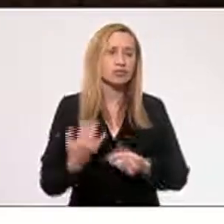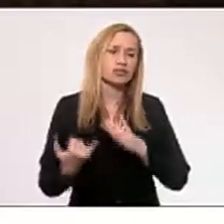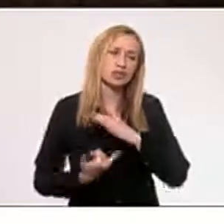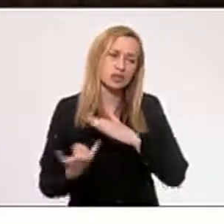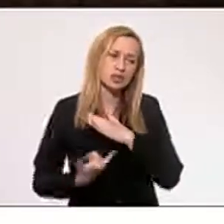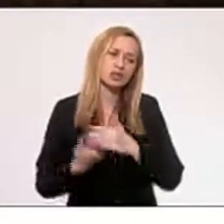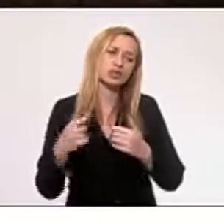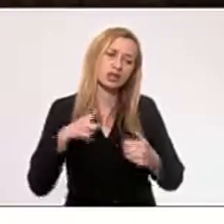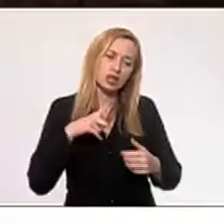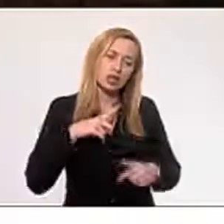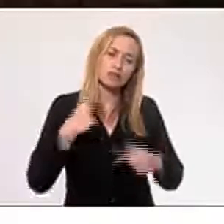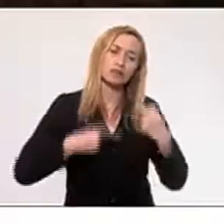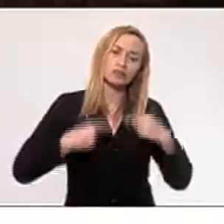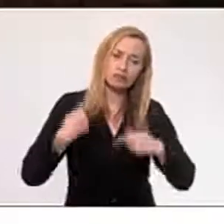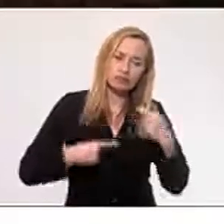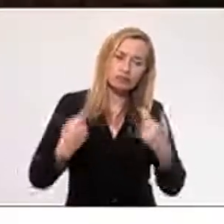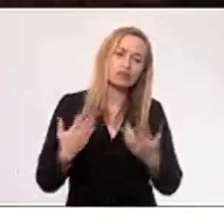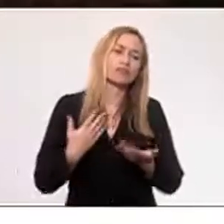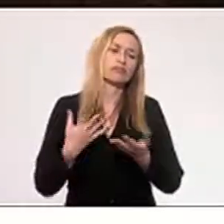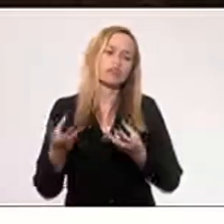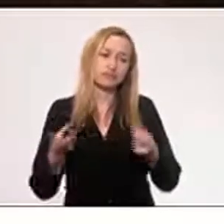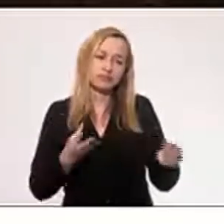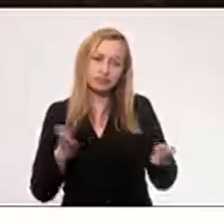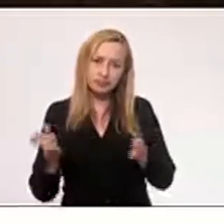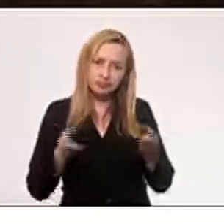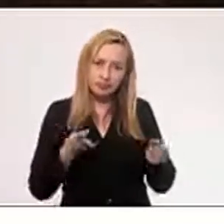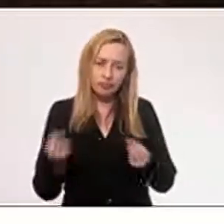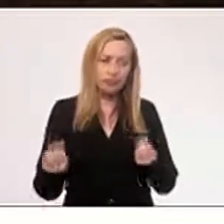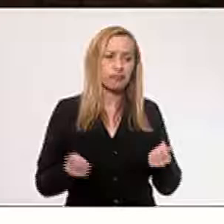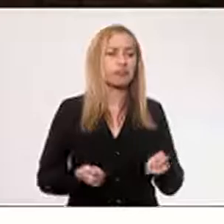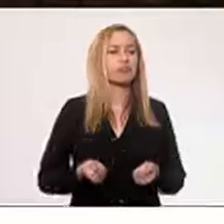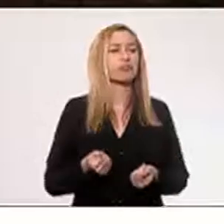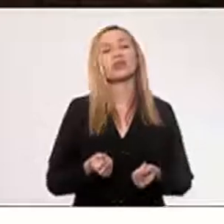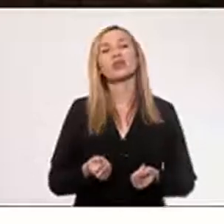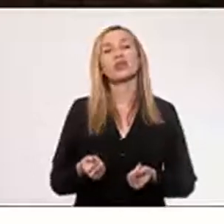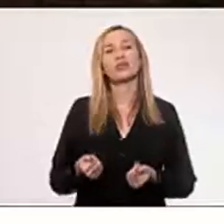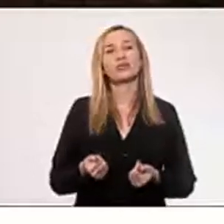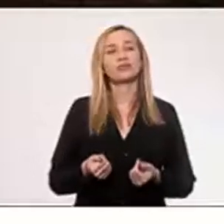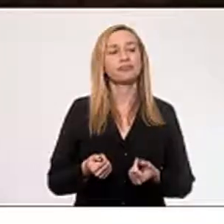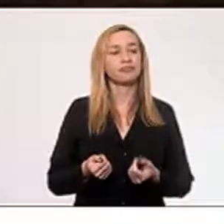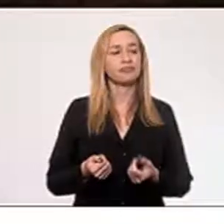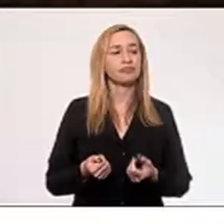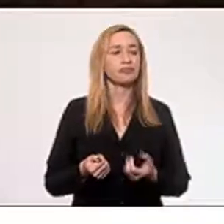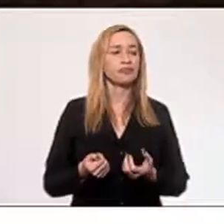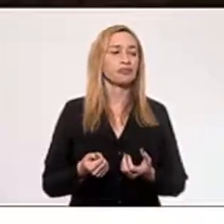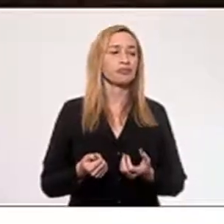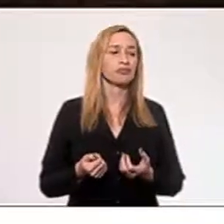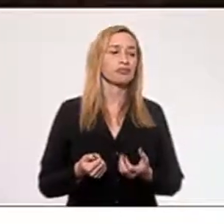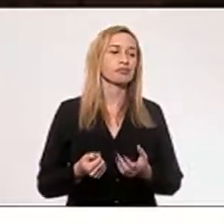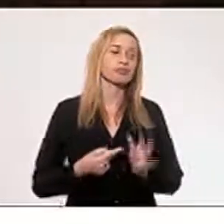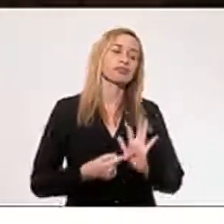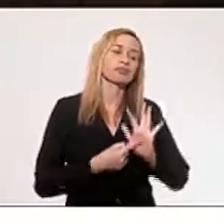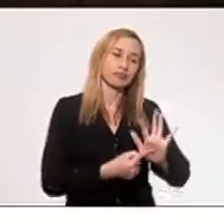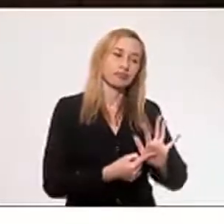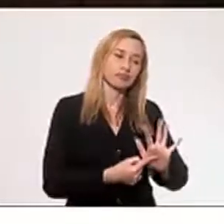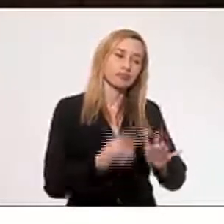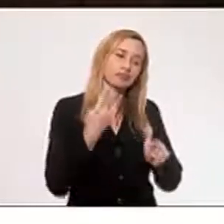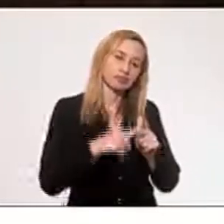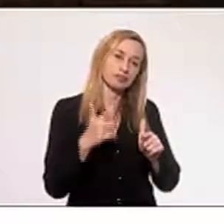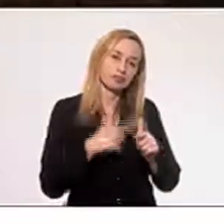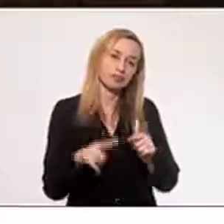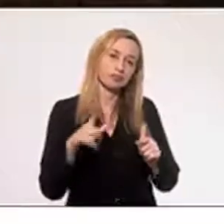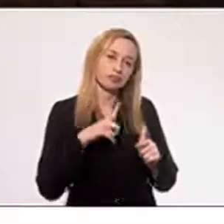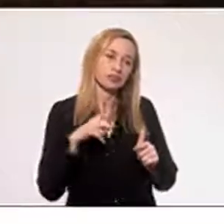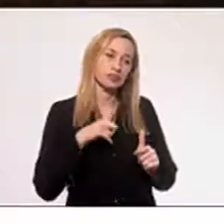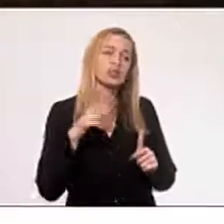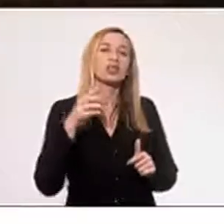tem dialogado, tem sido sensível, tem buscado aplacar, se não resolver, pelo menos aplacar os problemas que as afetam. Portanto, o